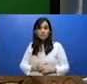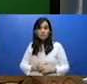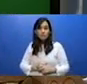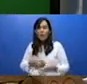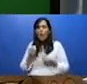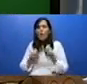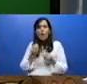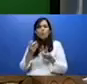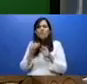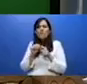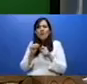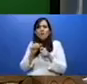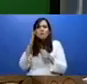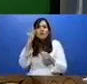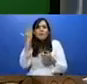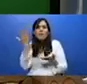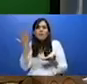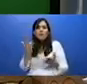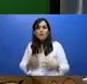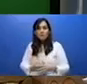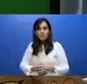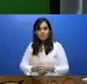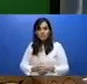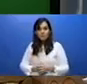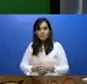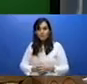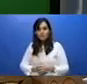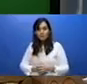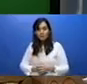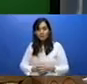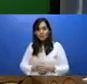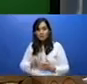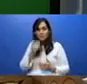que esse animal existiu há muito tempo atrás?